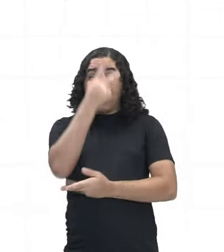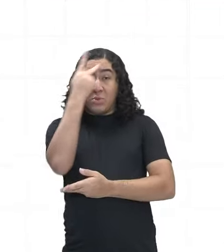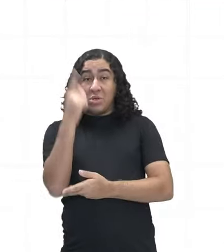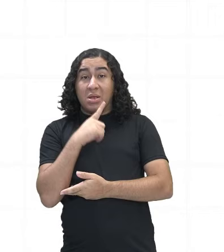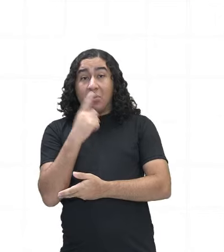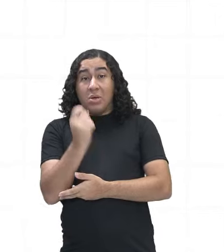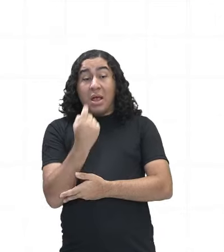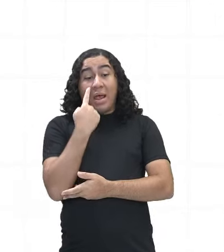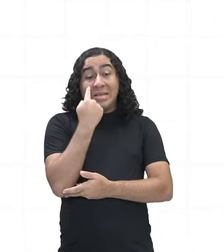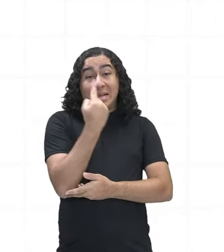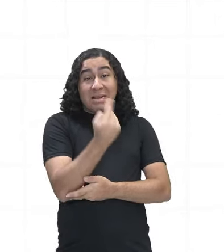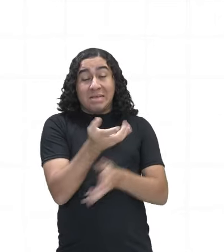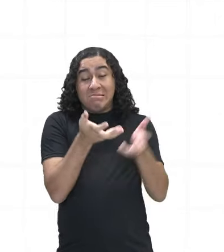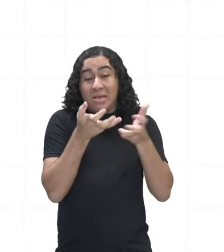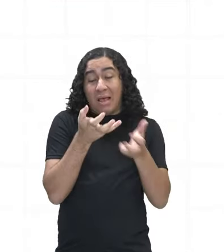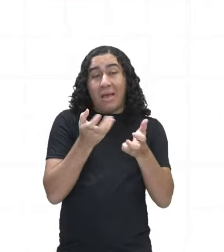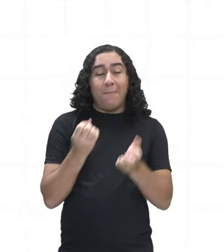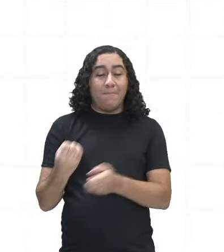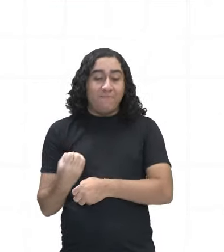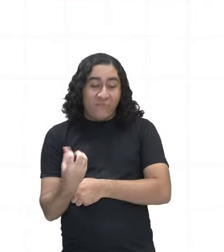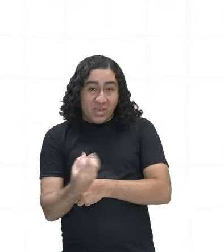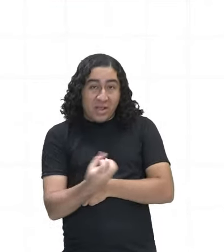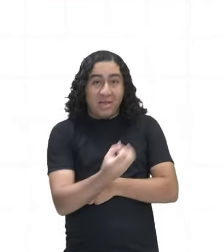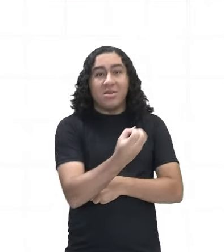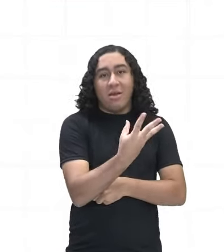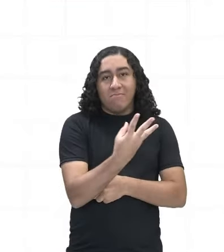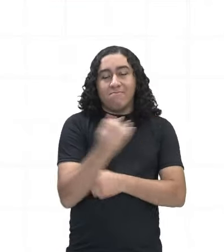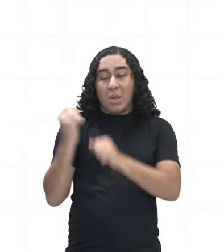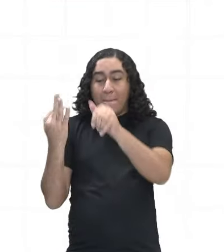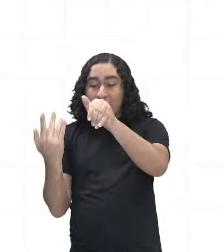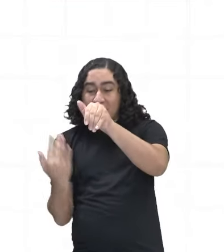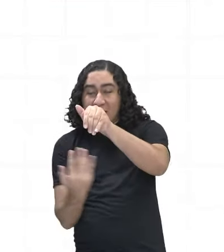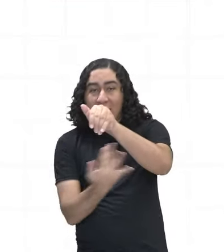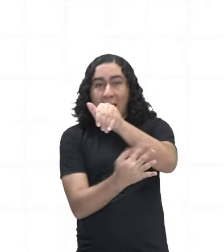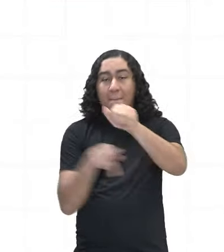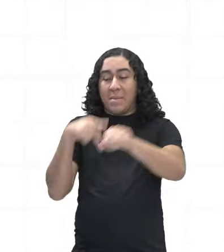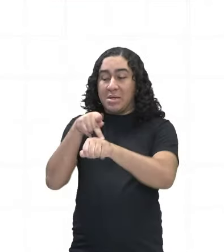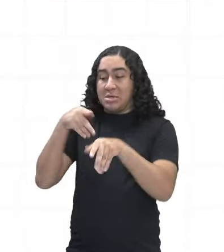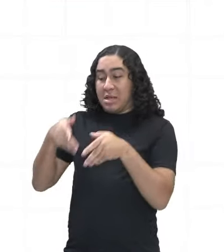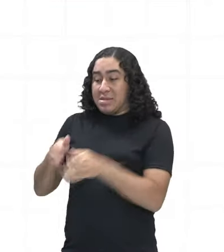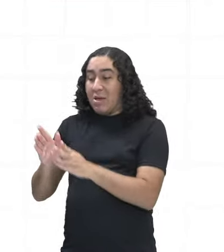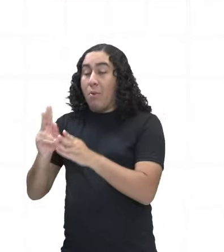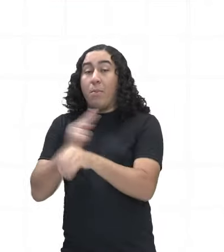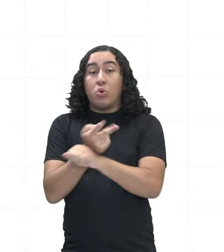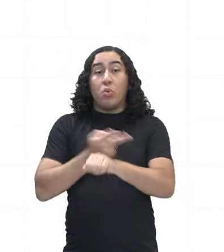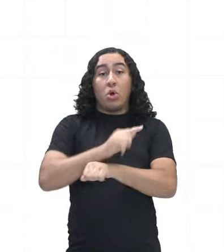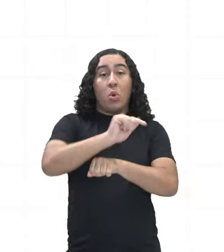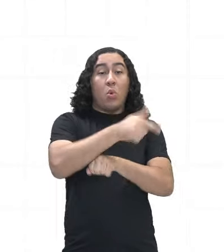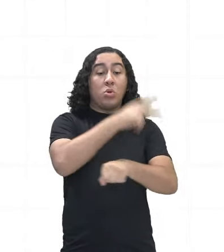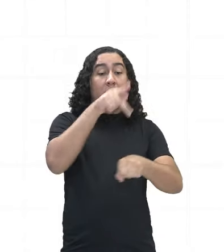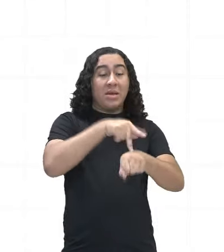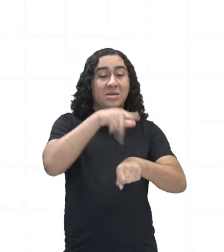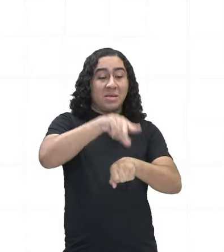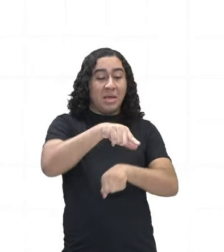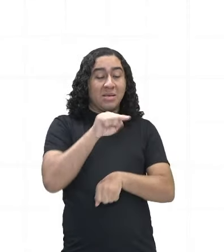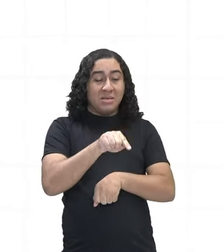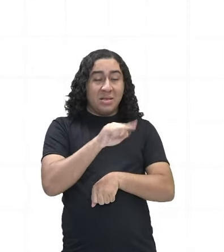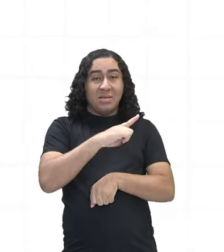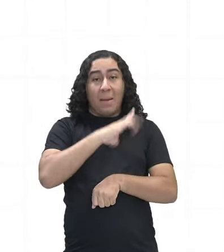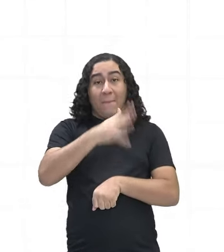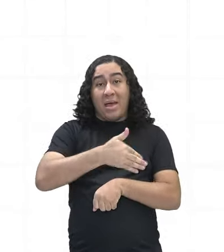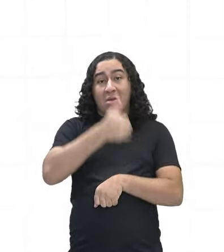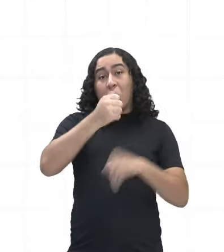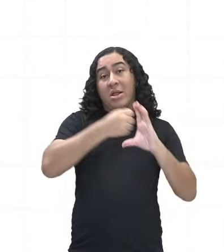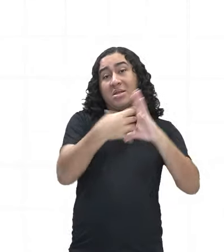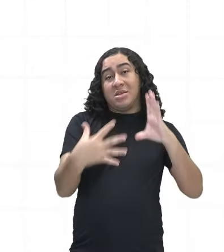tendem a migrar eh desse do seu país de origem em busca de uma vida melhor e aonde tem